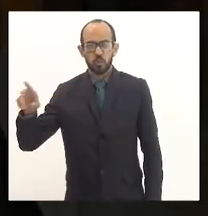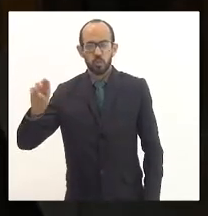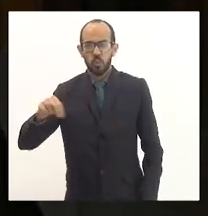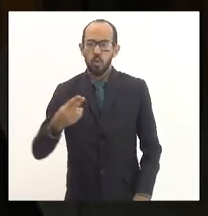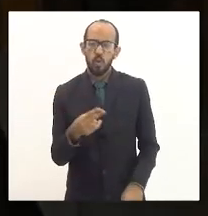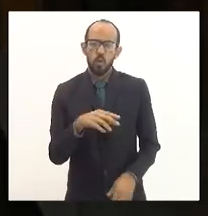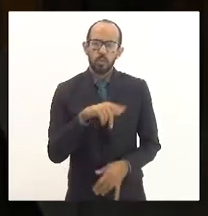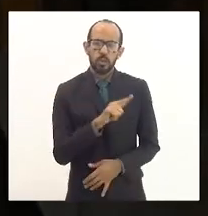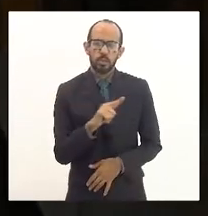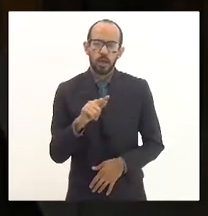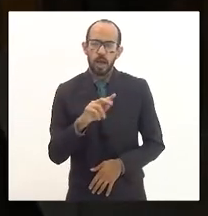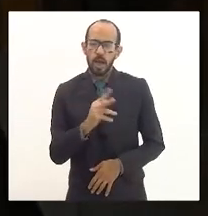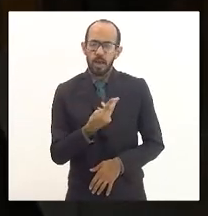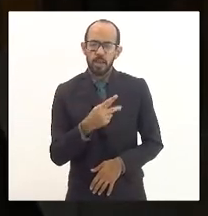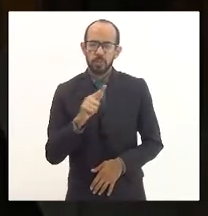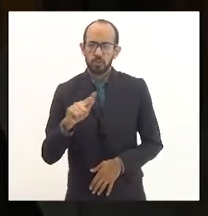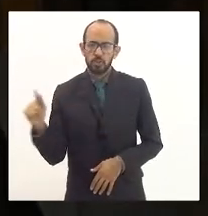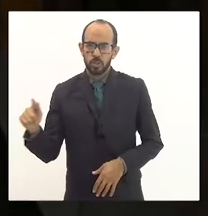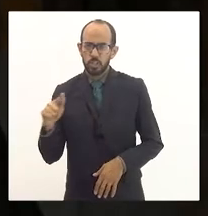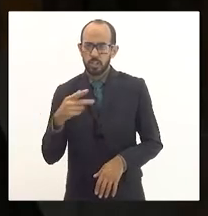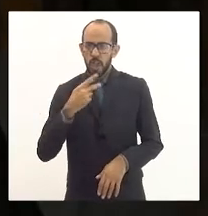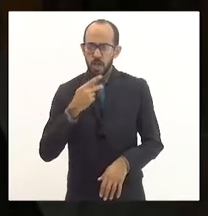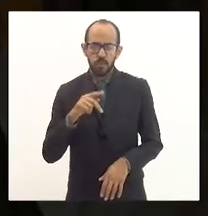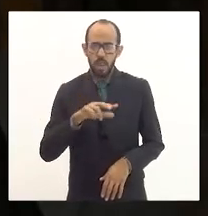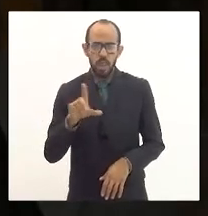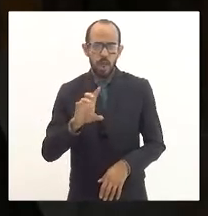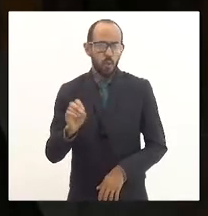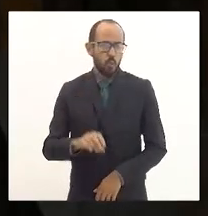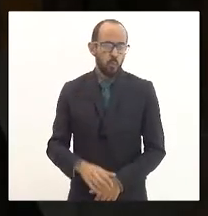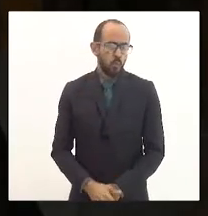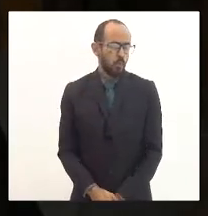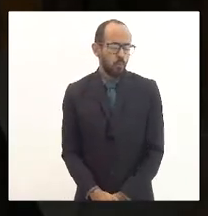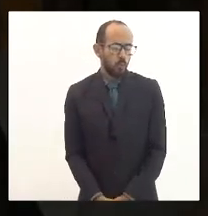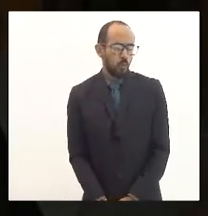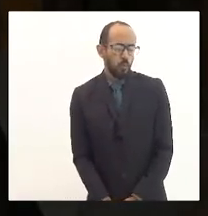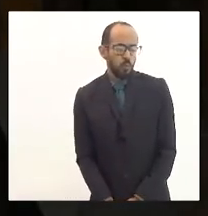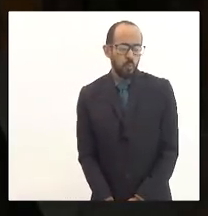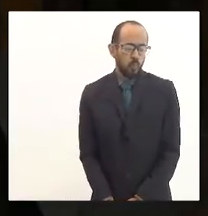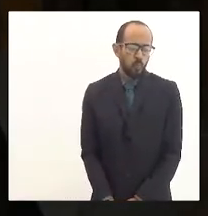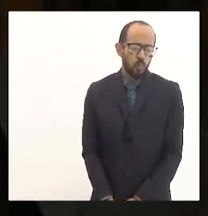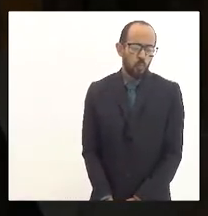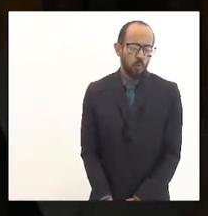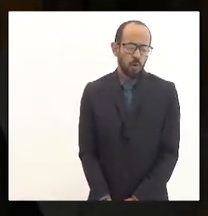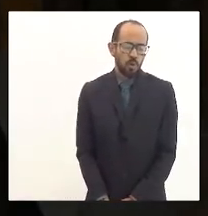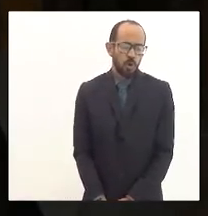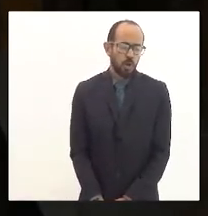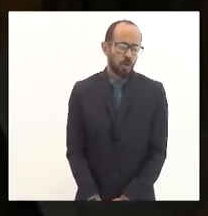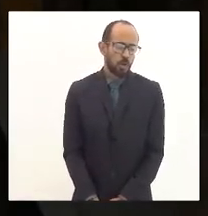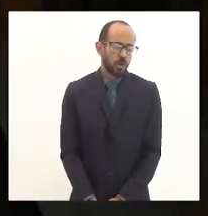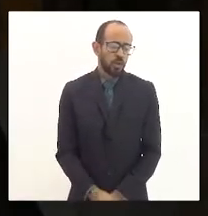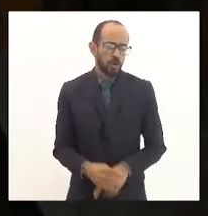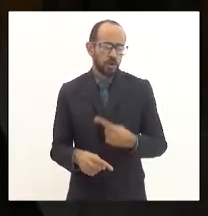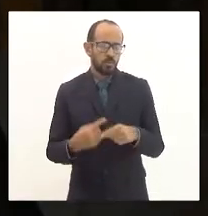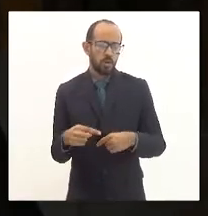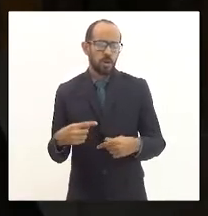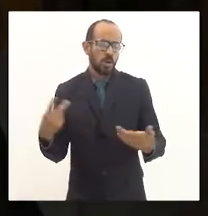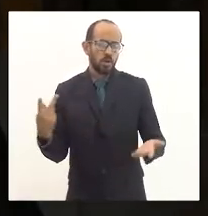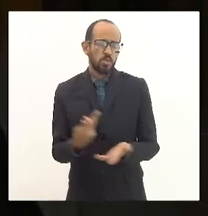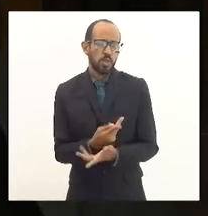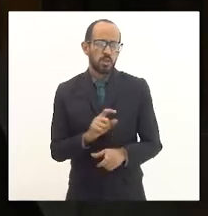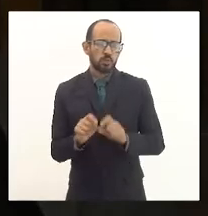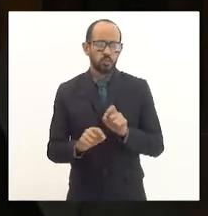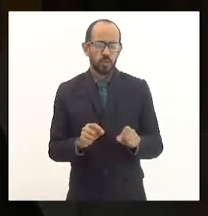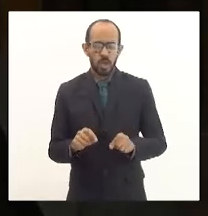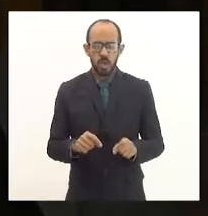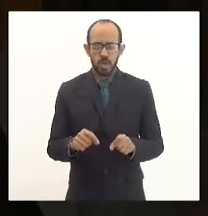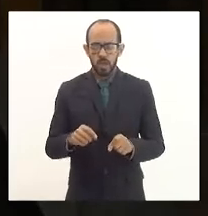Municipal e ela tem um não como resposta e se não vai acompanhado de um que a minha